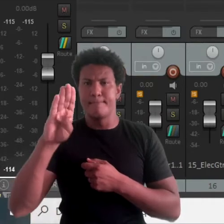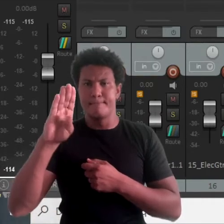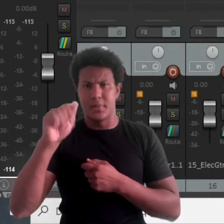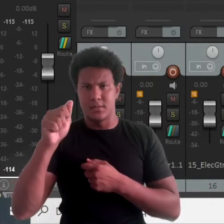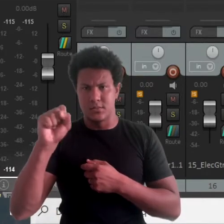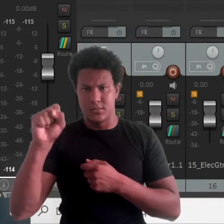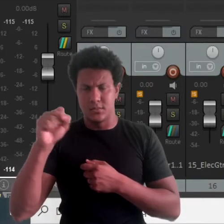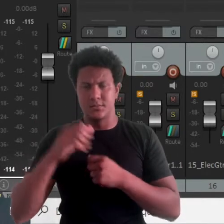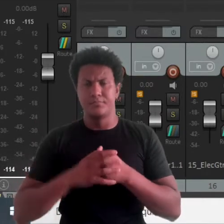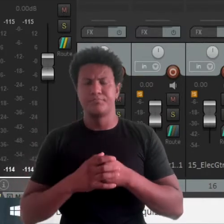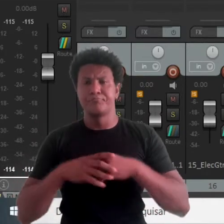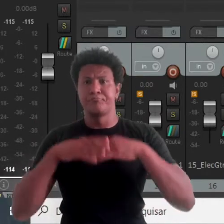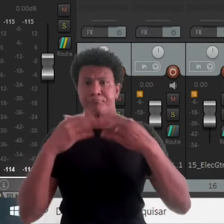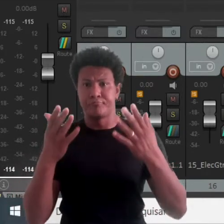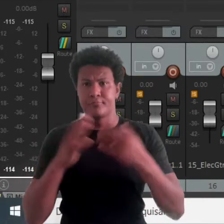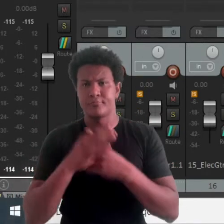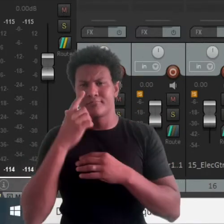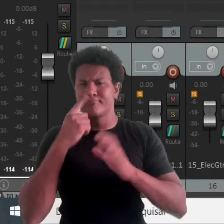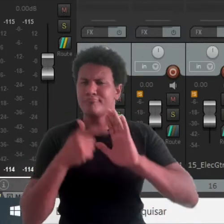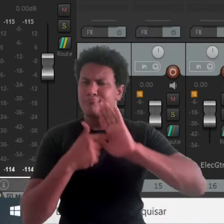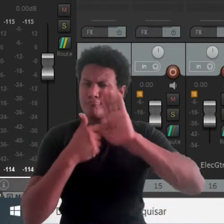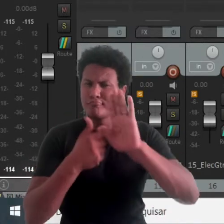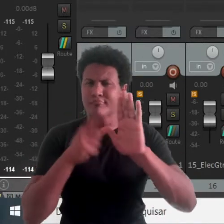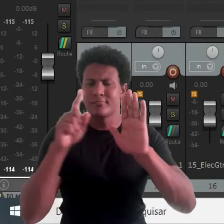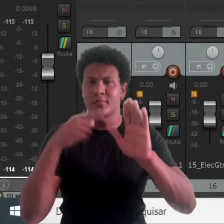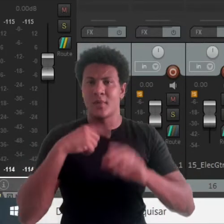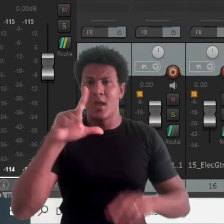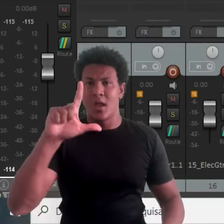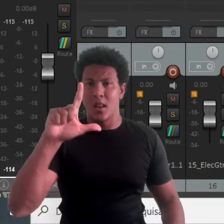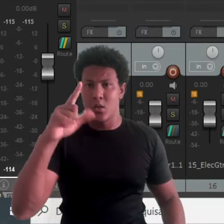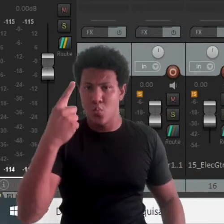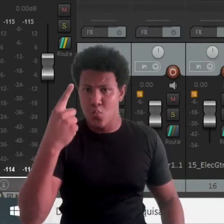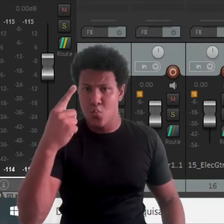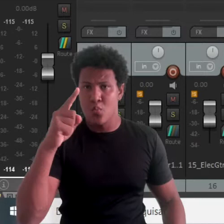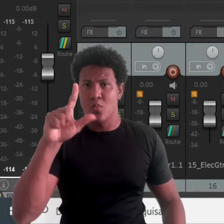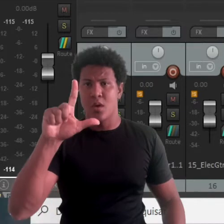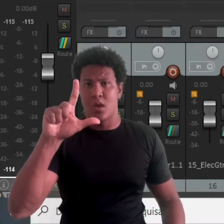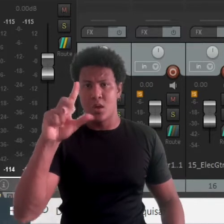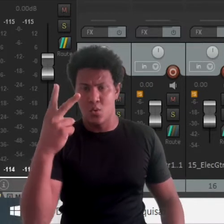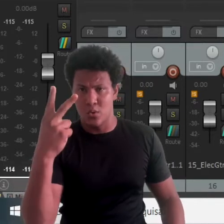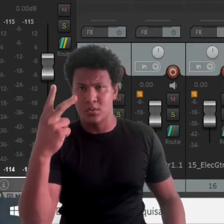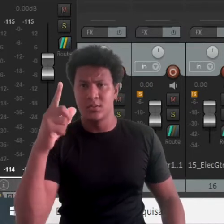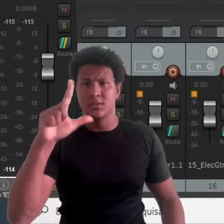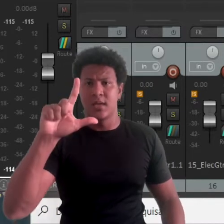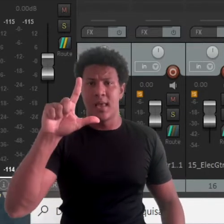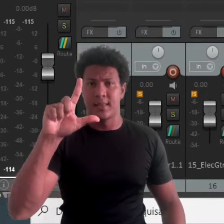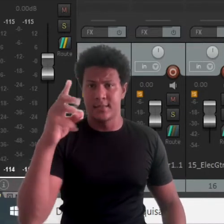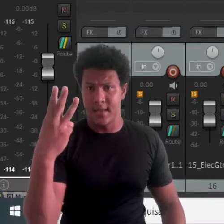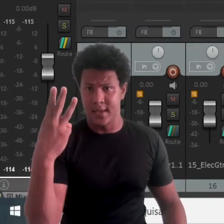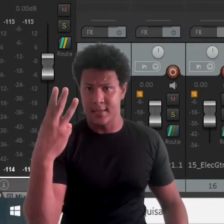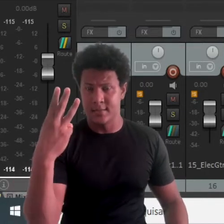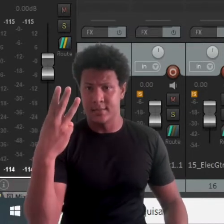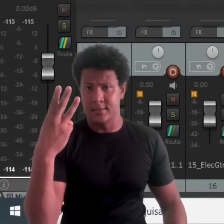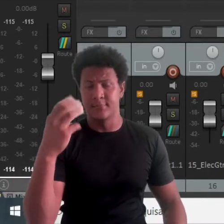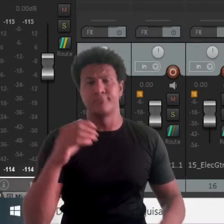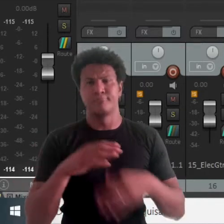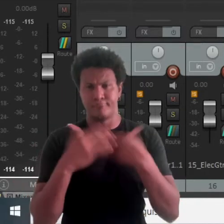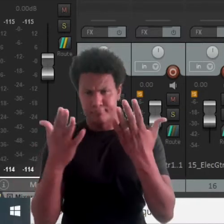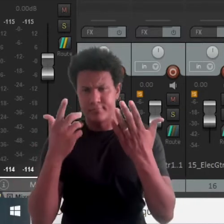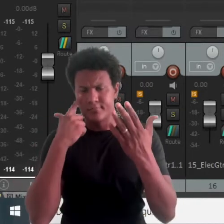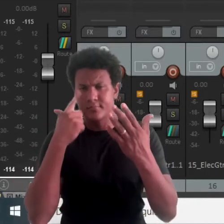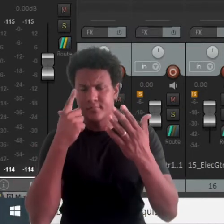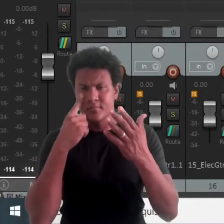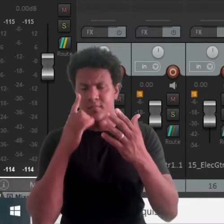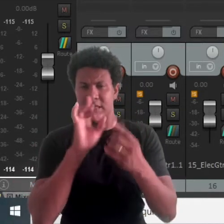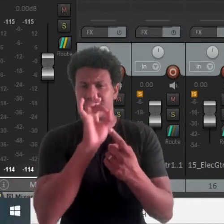aqui, como todo mundo conhece, né? O L1, o L2 e o L3 da Waves, certo? A gente vai trabalhar com cada um